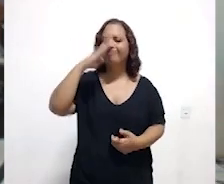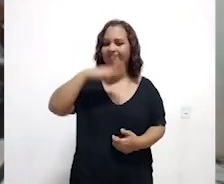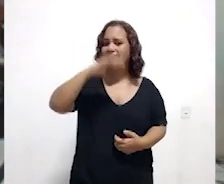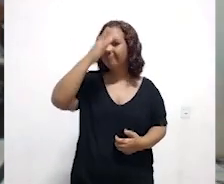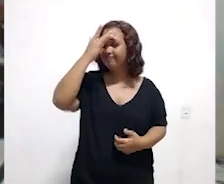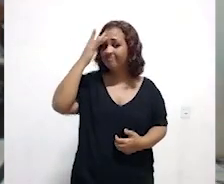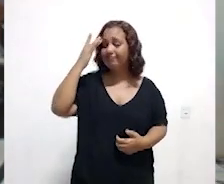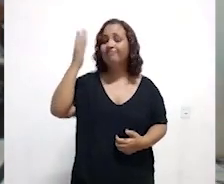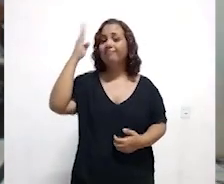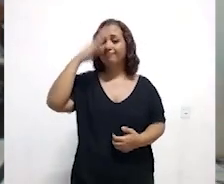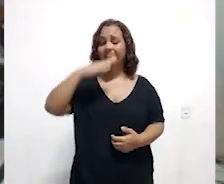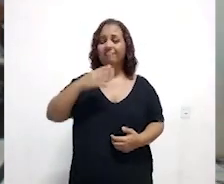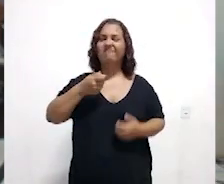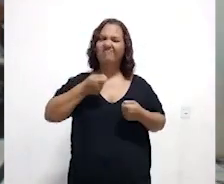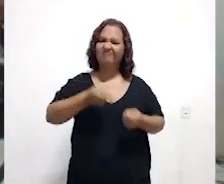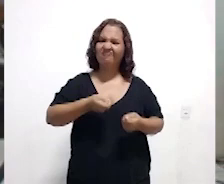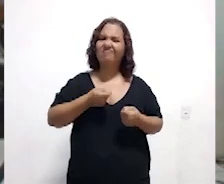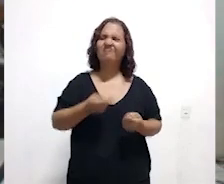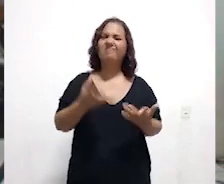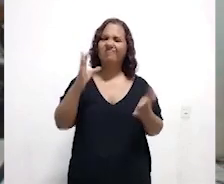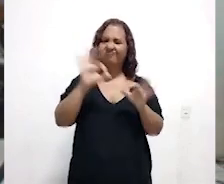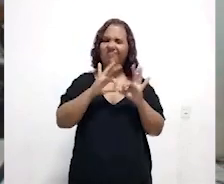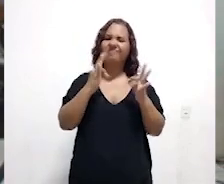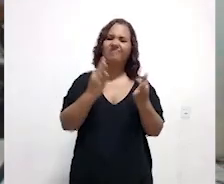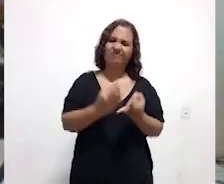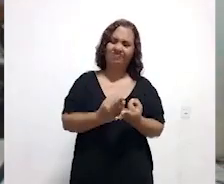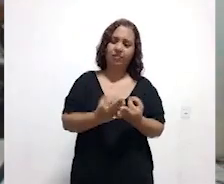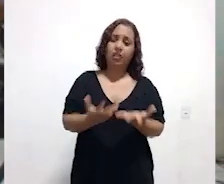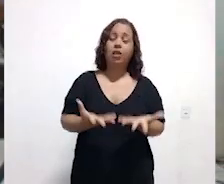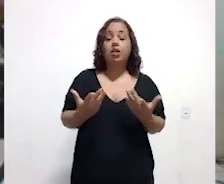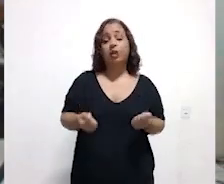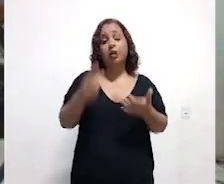vamos ler o texto.